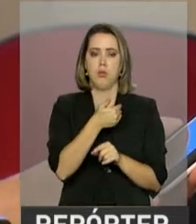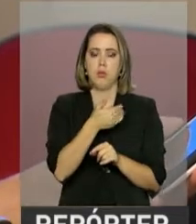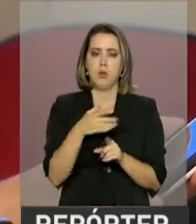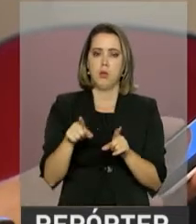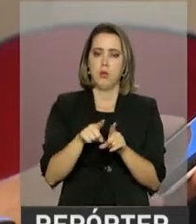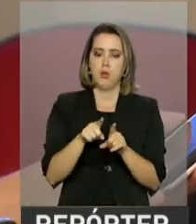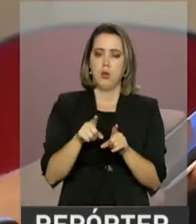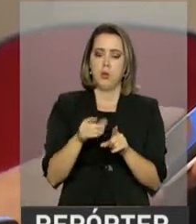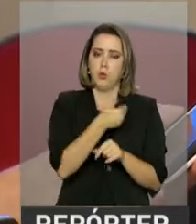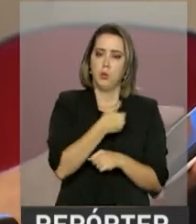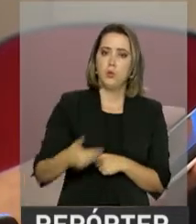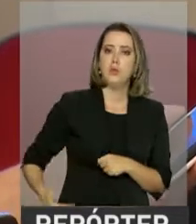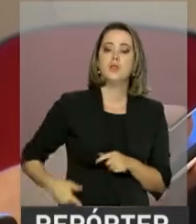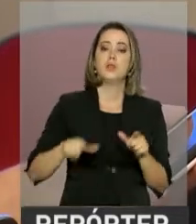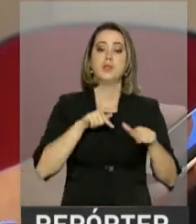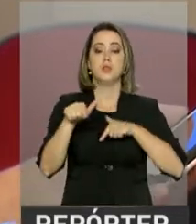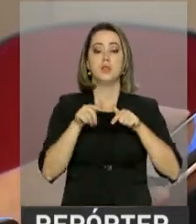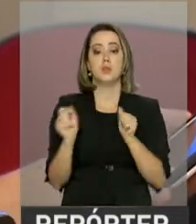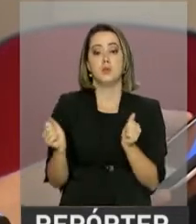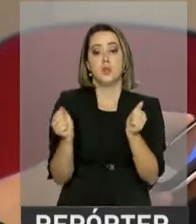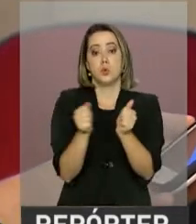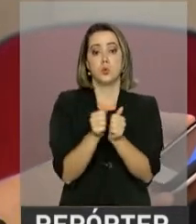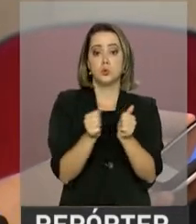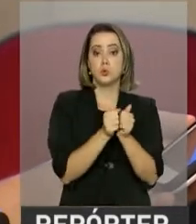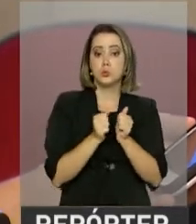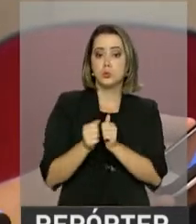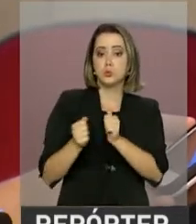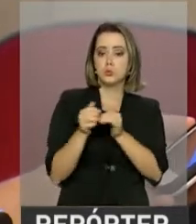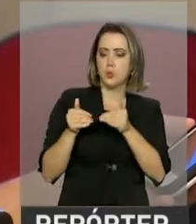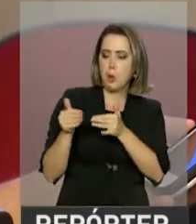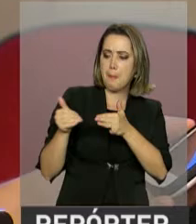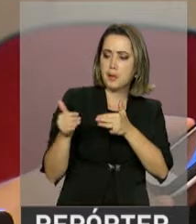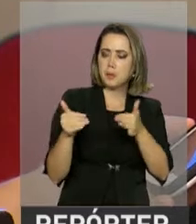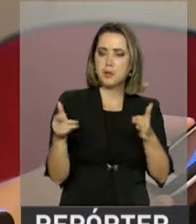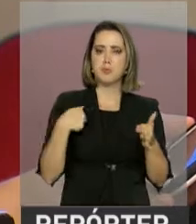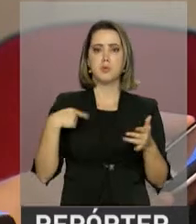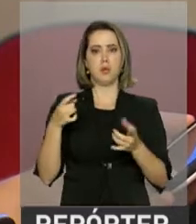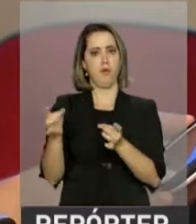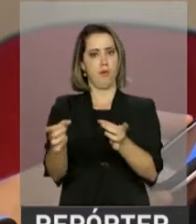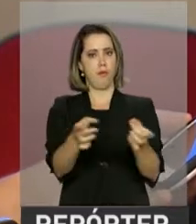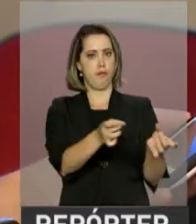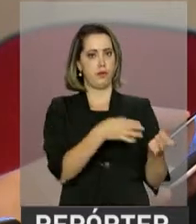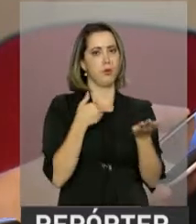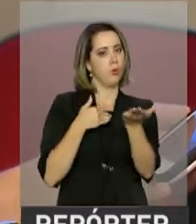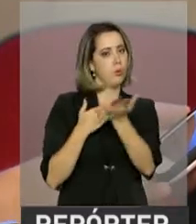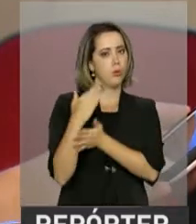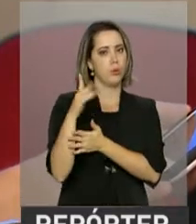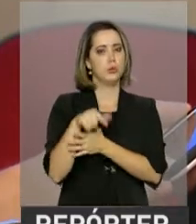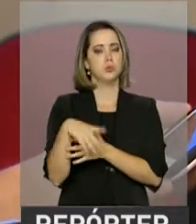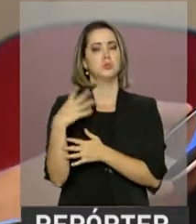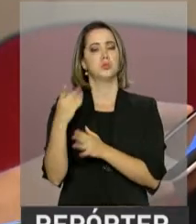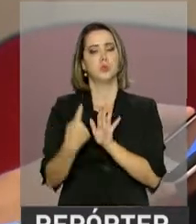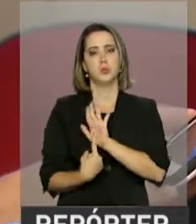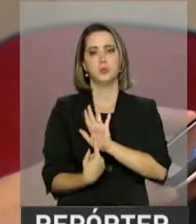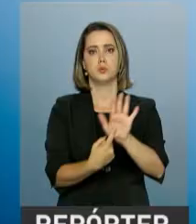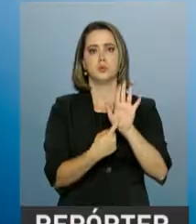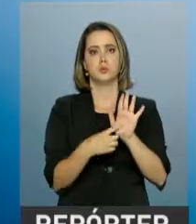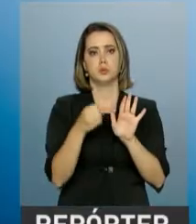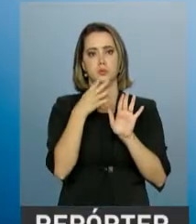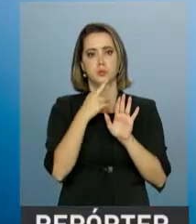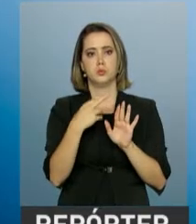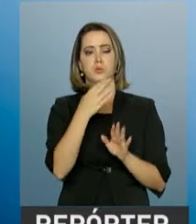de outros governos para manter os mercados abertos e mostrar qualidade e boa imagem do produto brasileiro